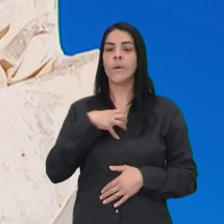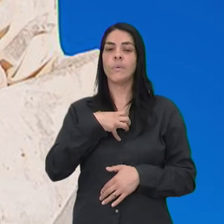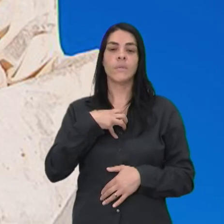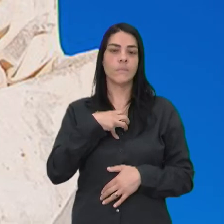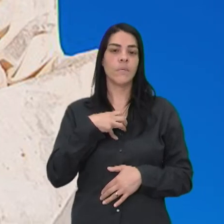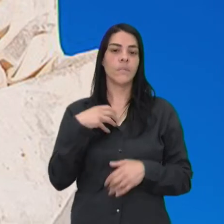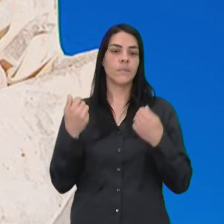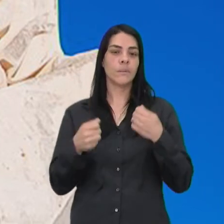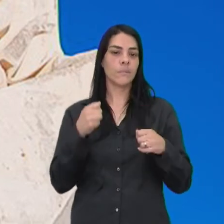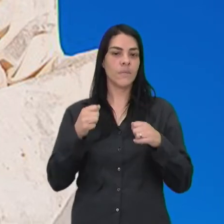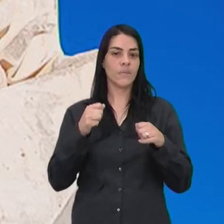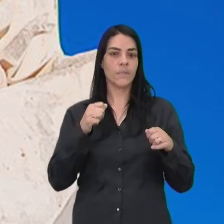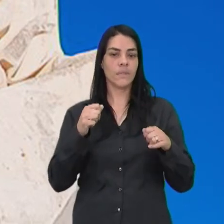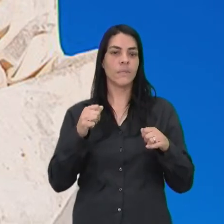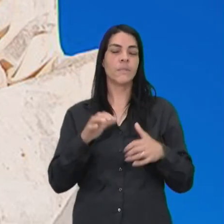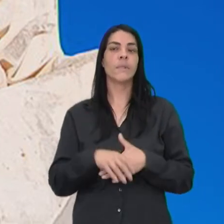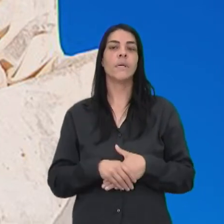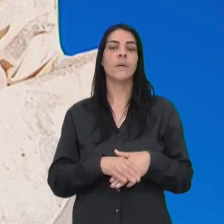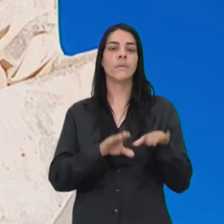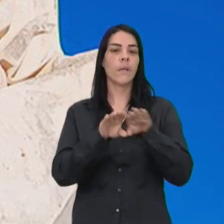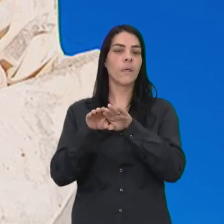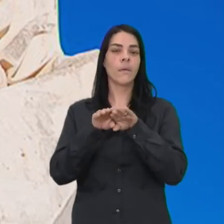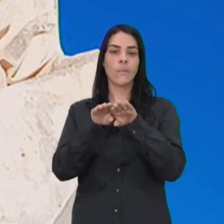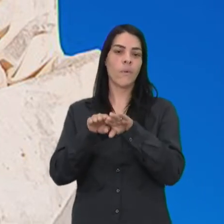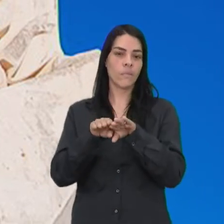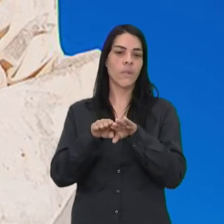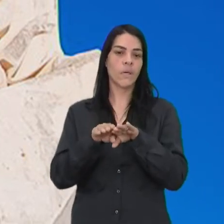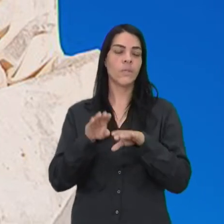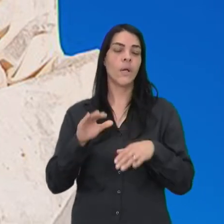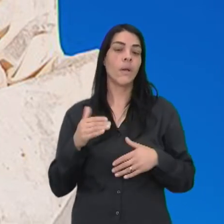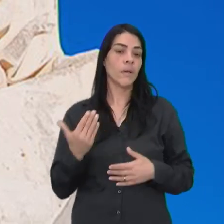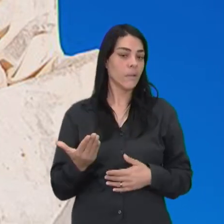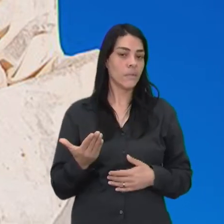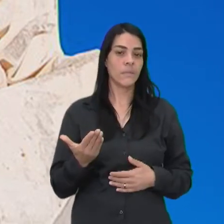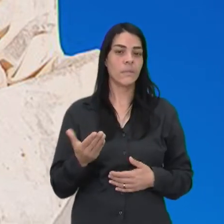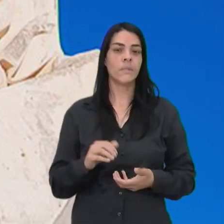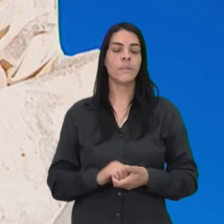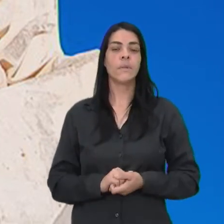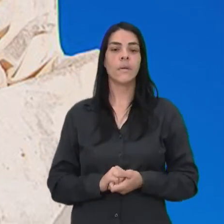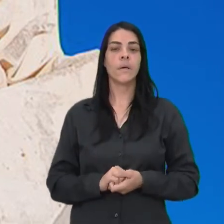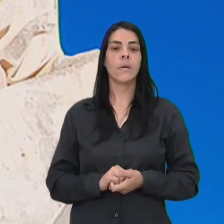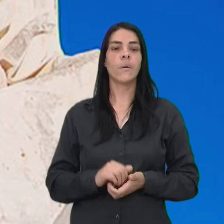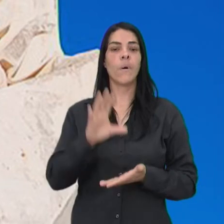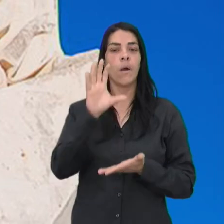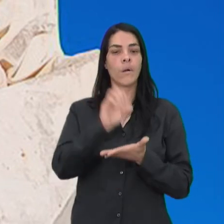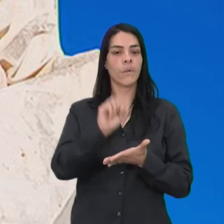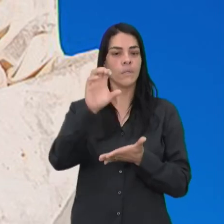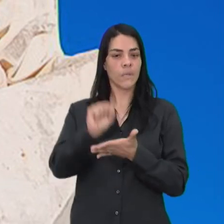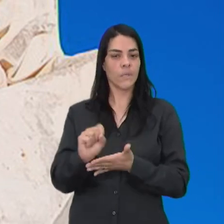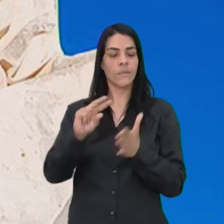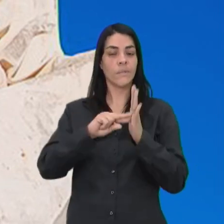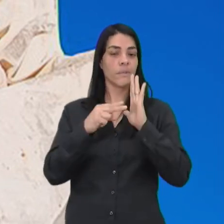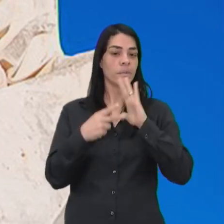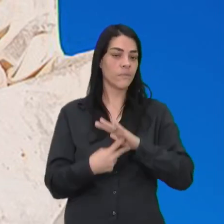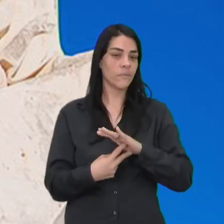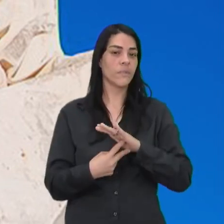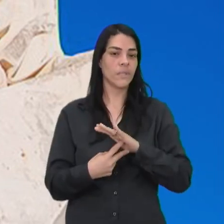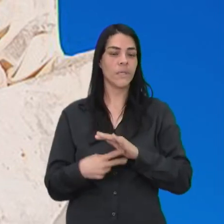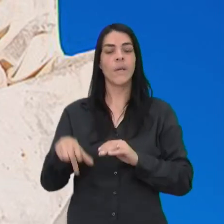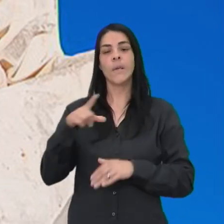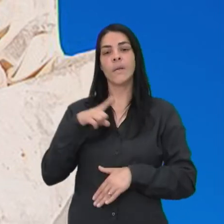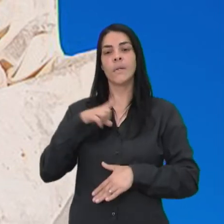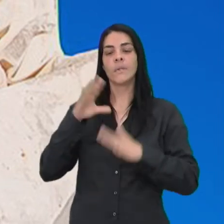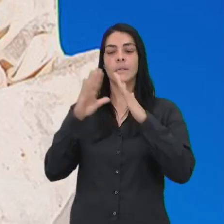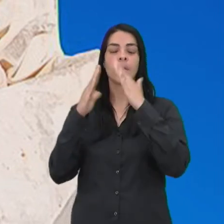ser um pouco combatido, né? Então, é isso que seria a colonialidade, e existe também escolas